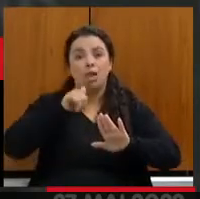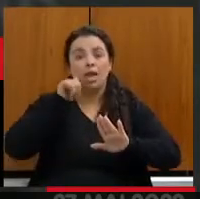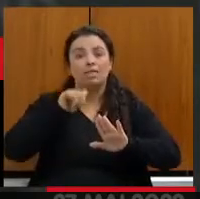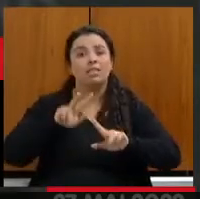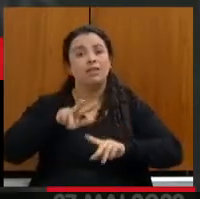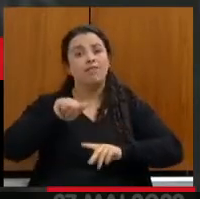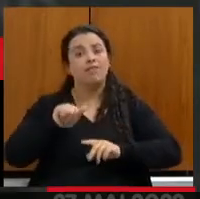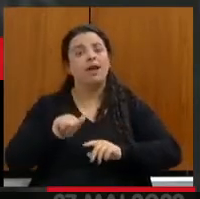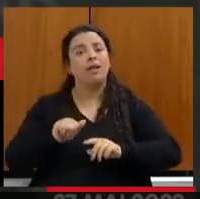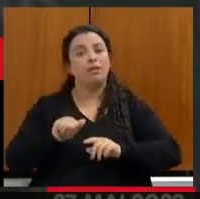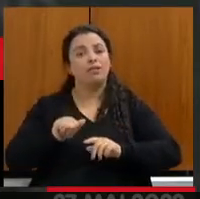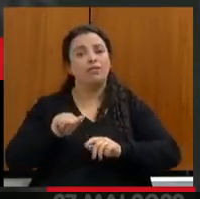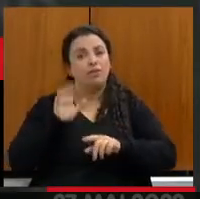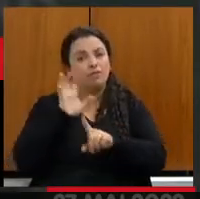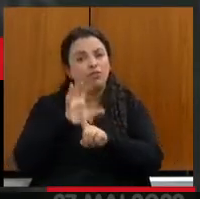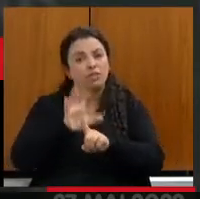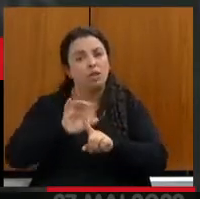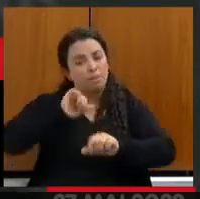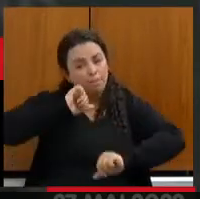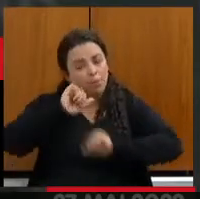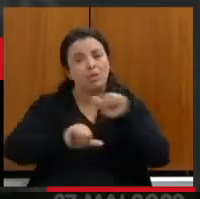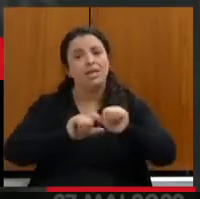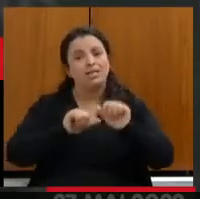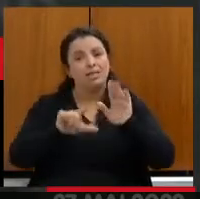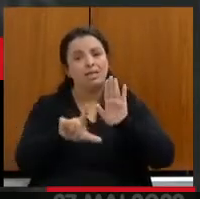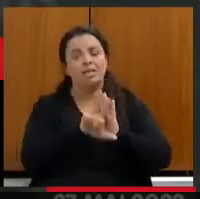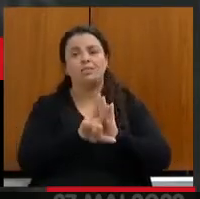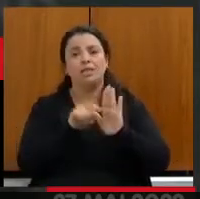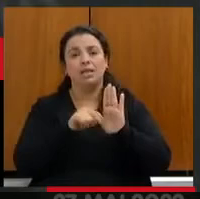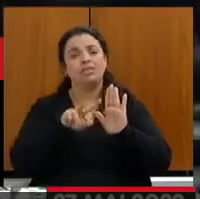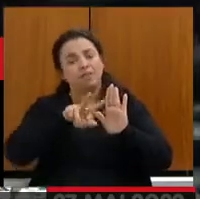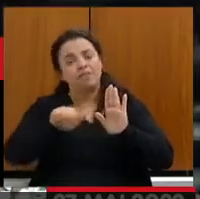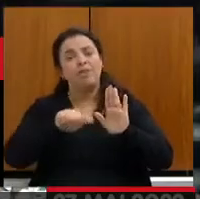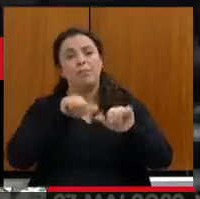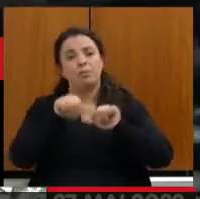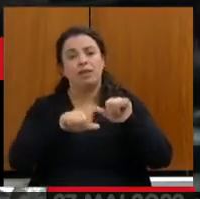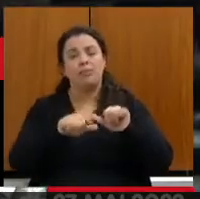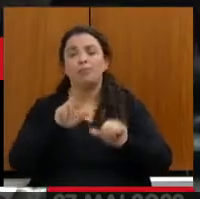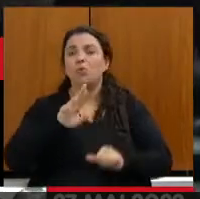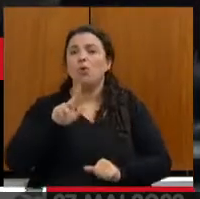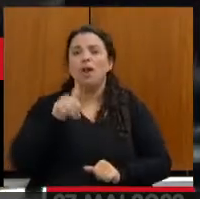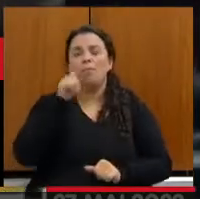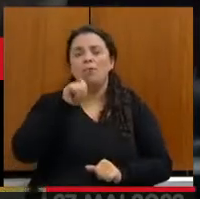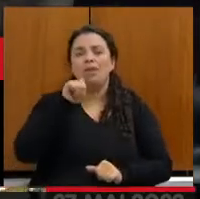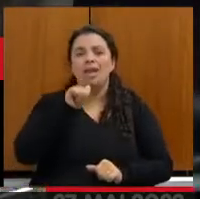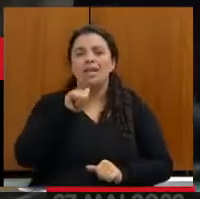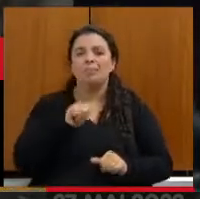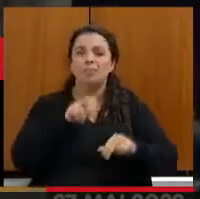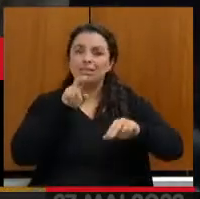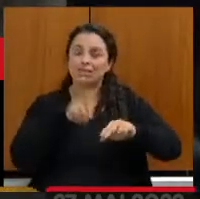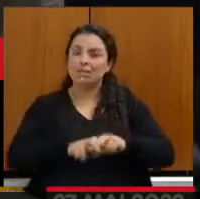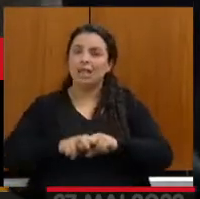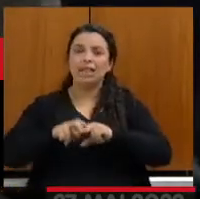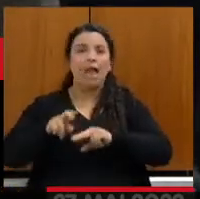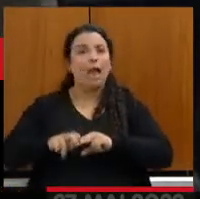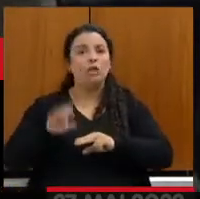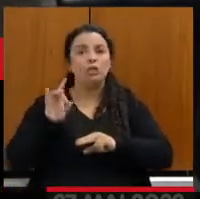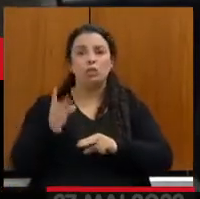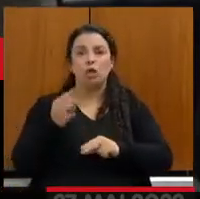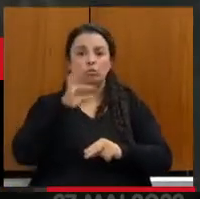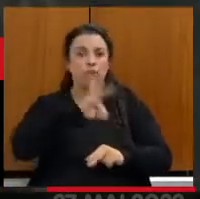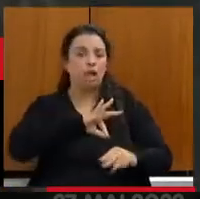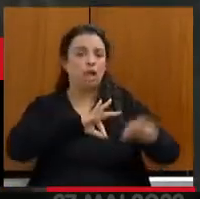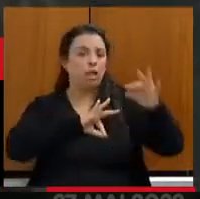que vão mudar as nossas leis não mulheres para sentar e só ganhar